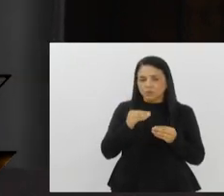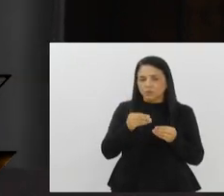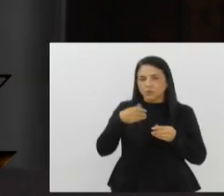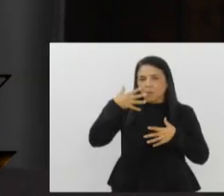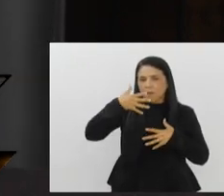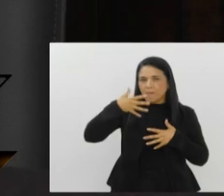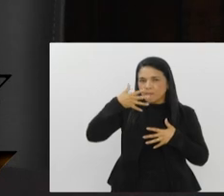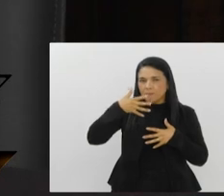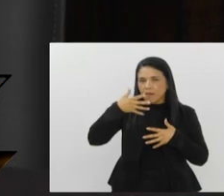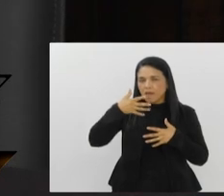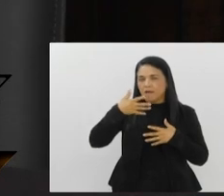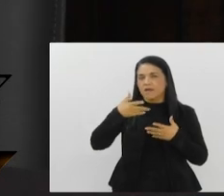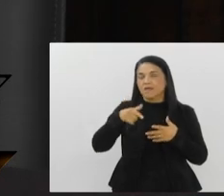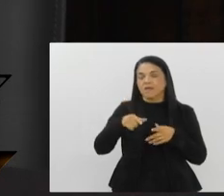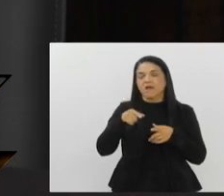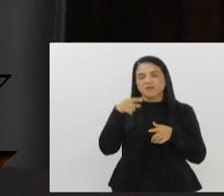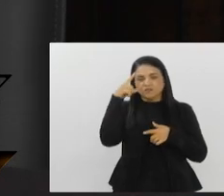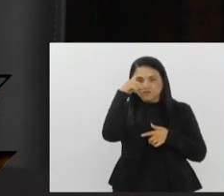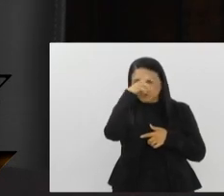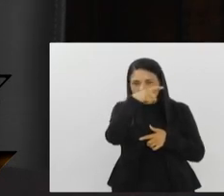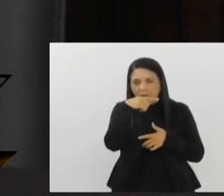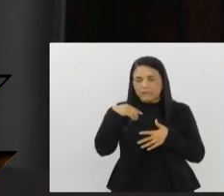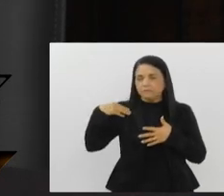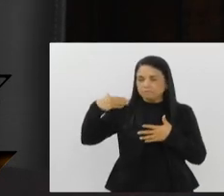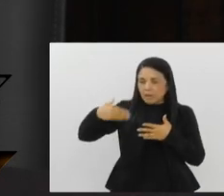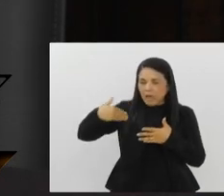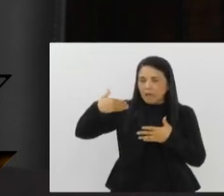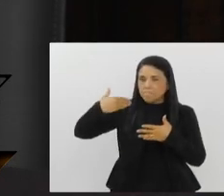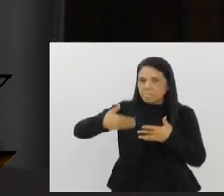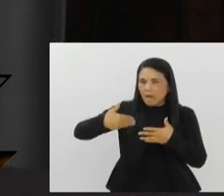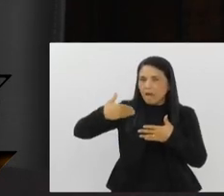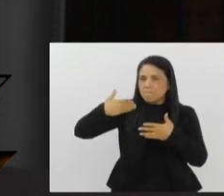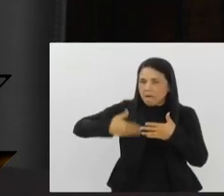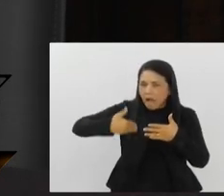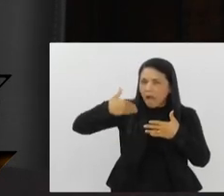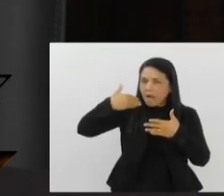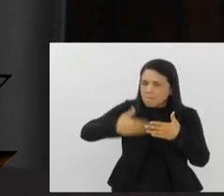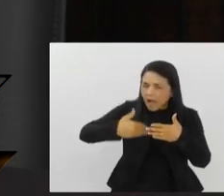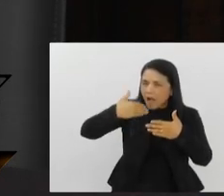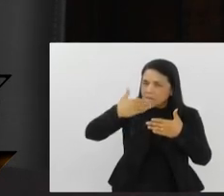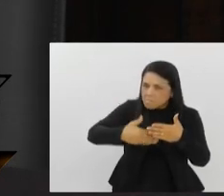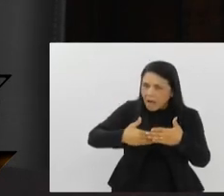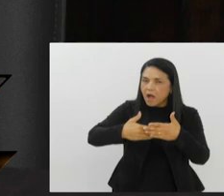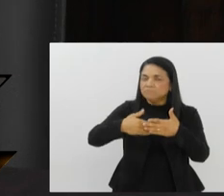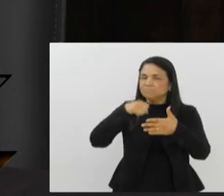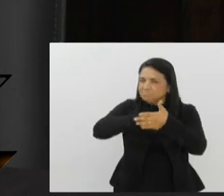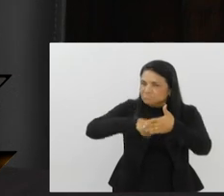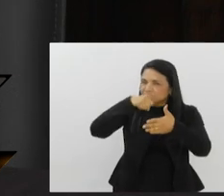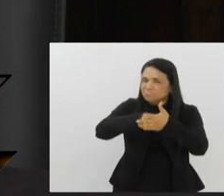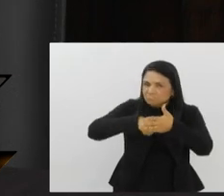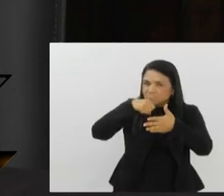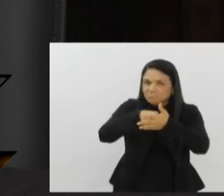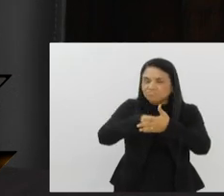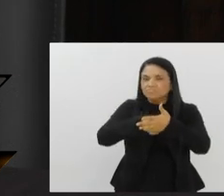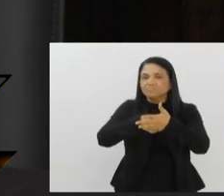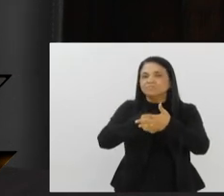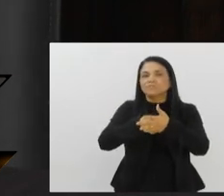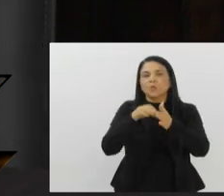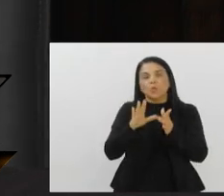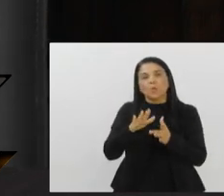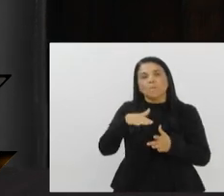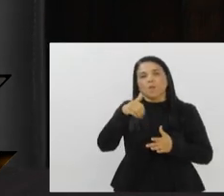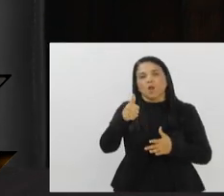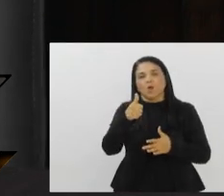dificuldades que você tem desempenhado ao longo desses anos de manter viva sempre o melhor né do que a da República